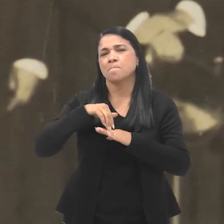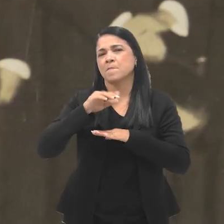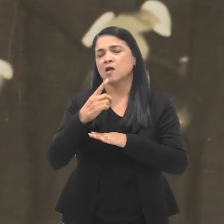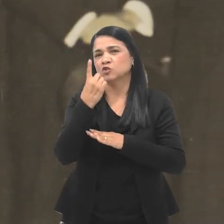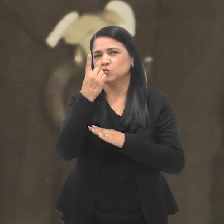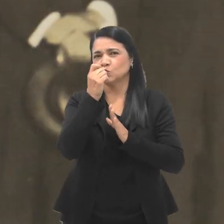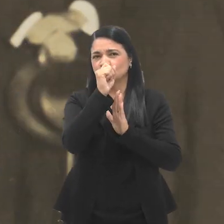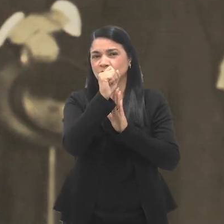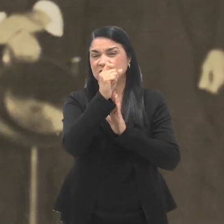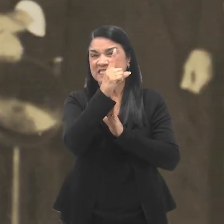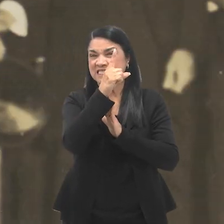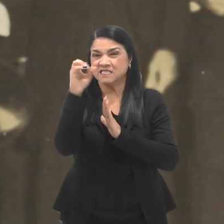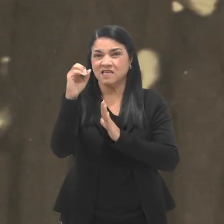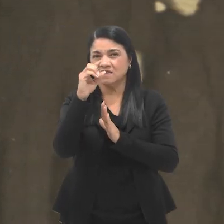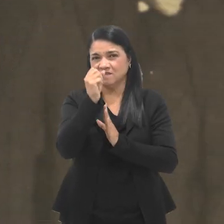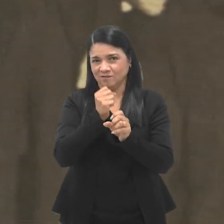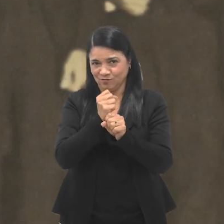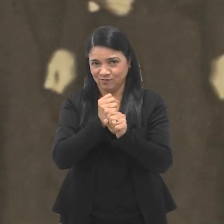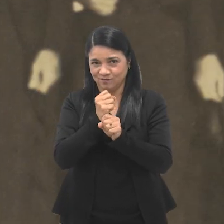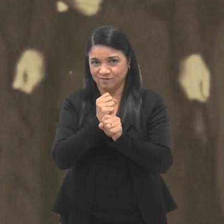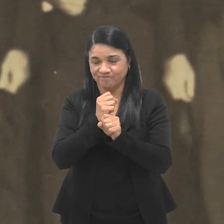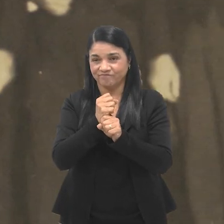já ocorre há mais de um século.